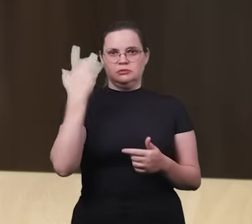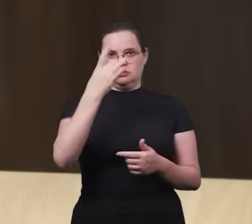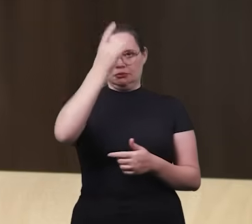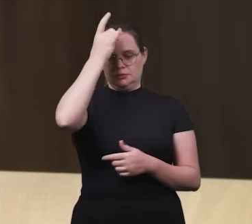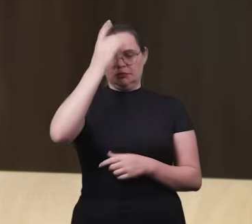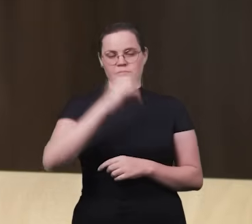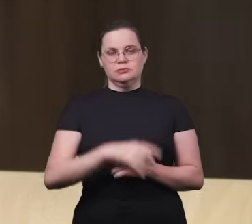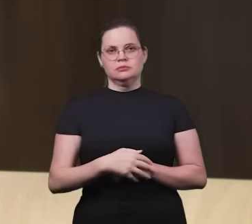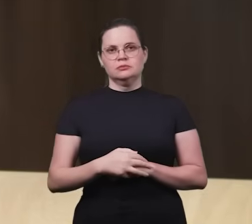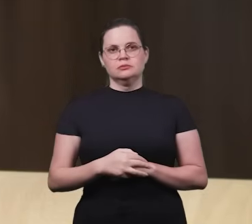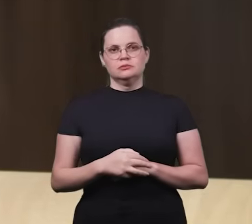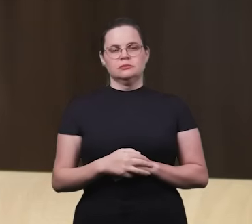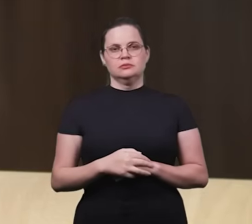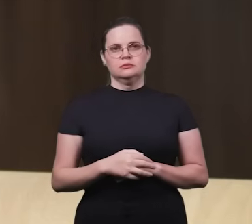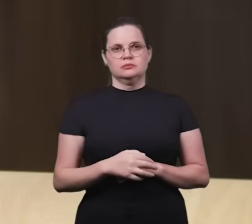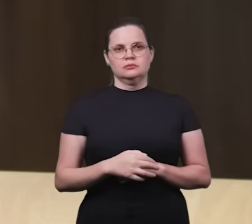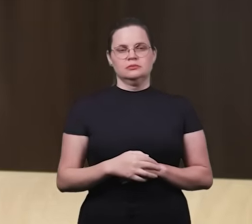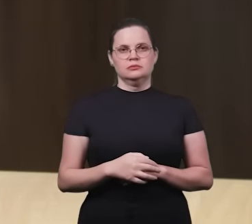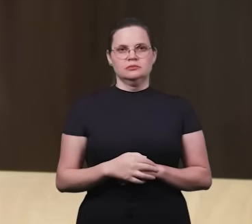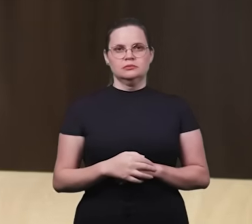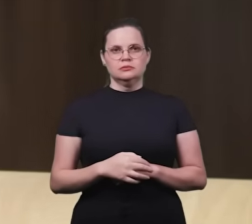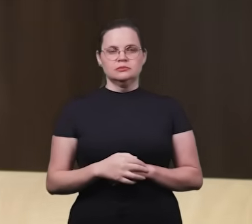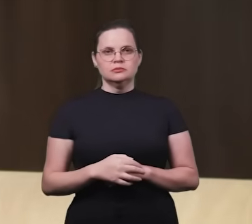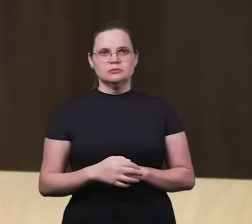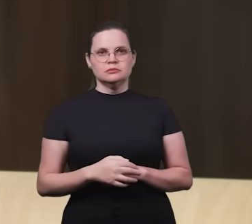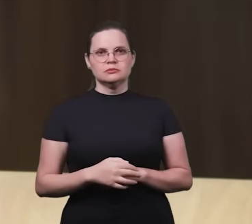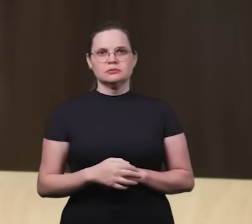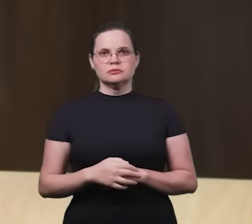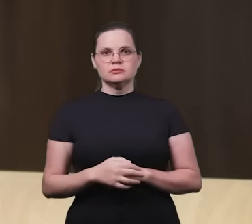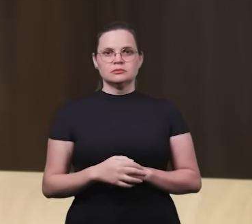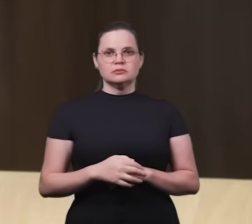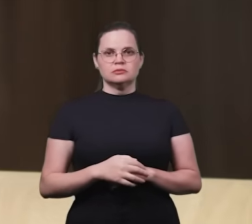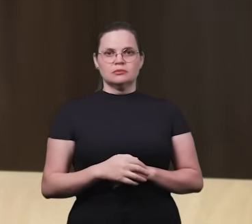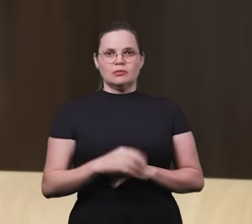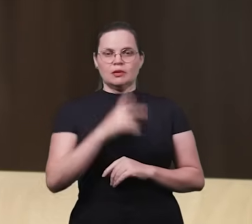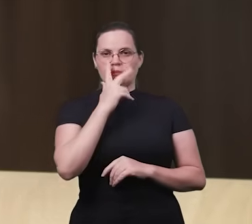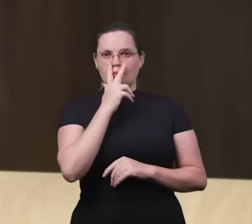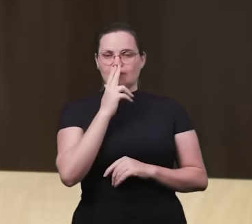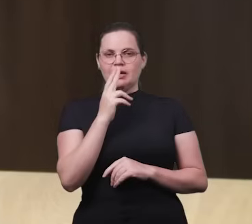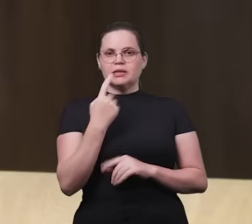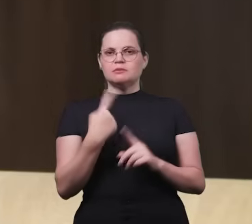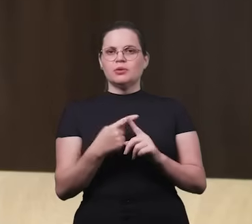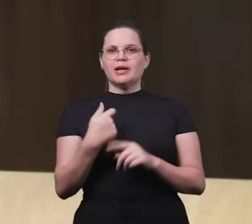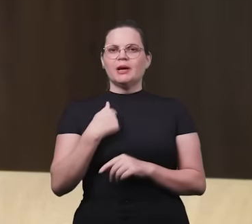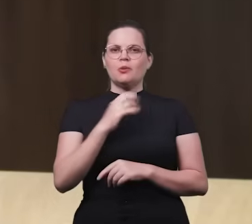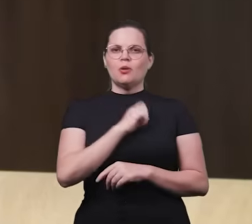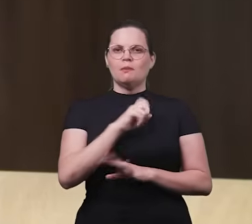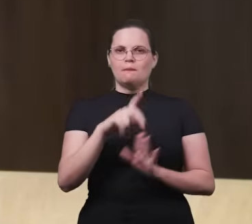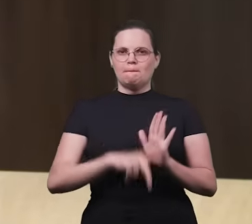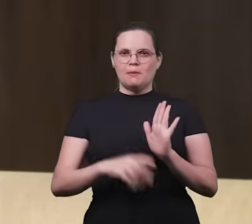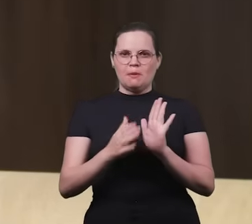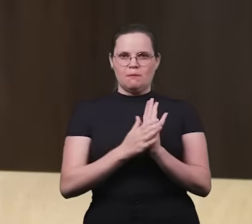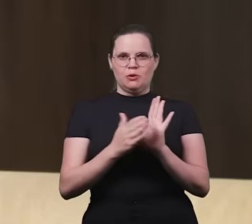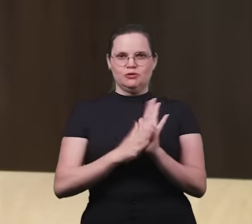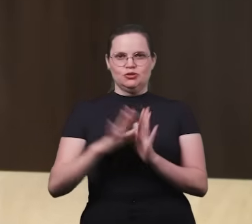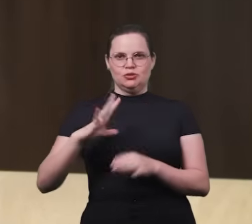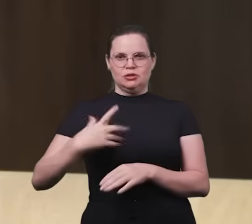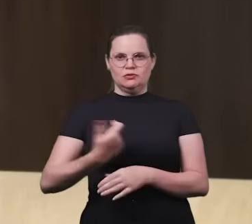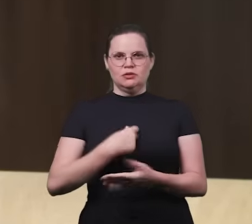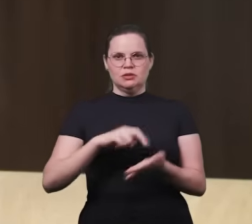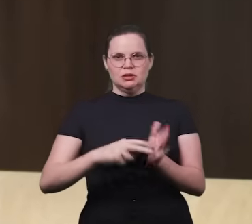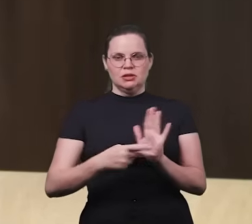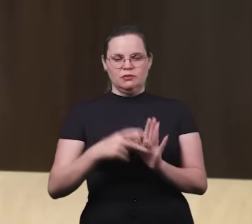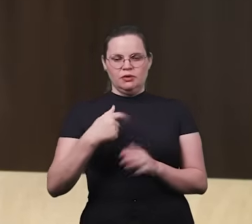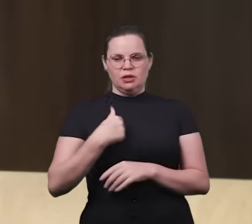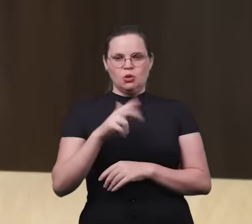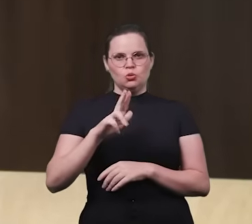nos tirar das aflições, das tribulações. A palavra nos fala que no